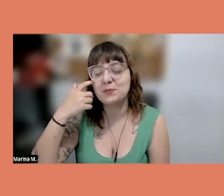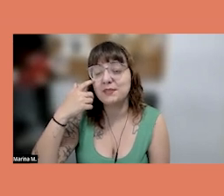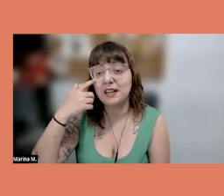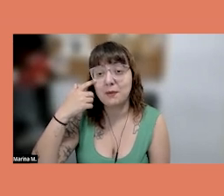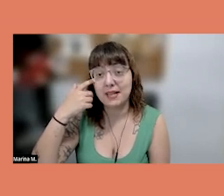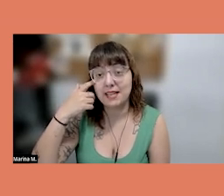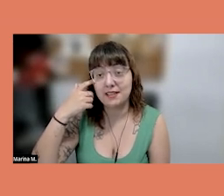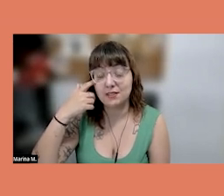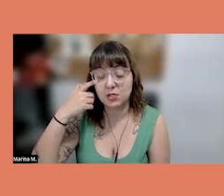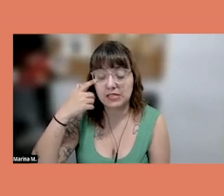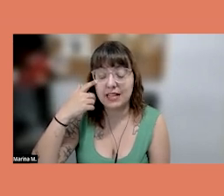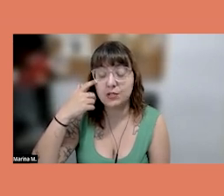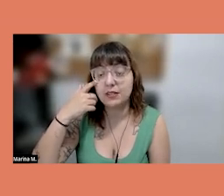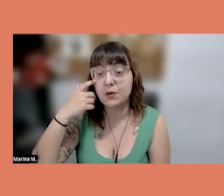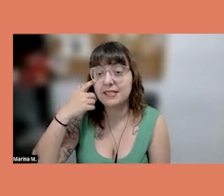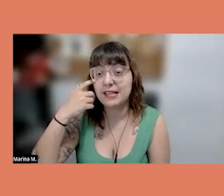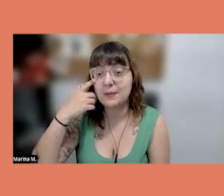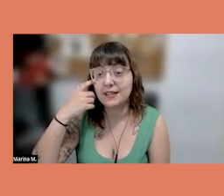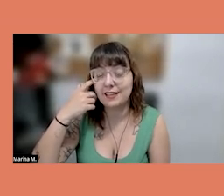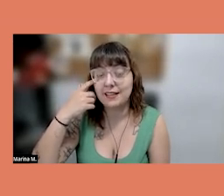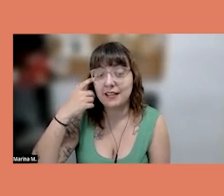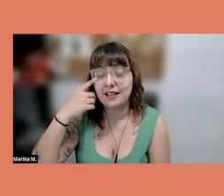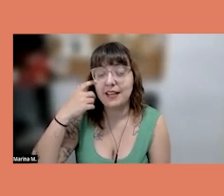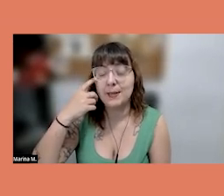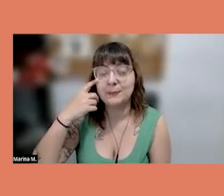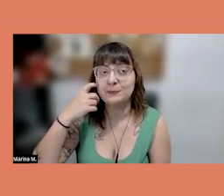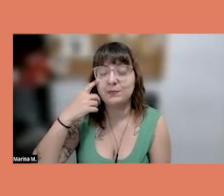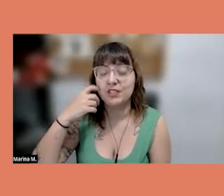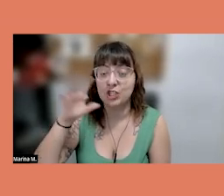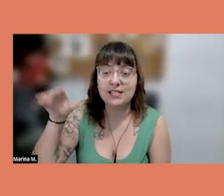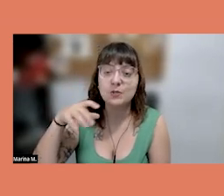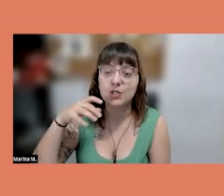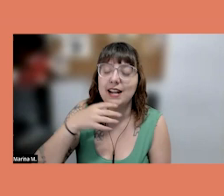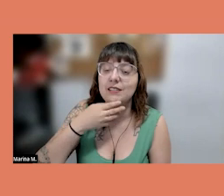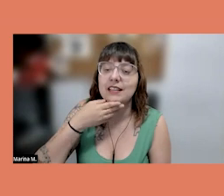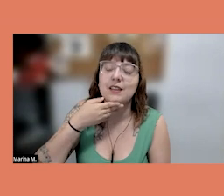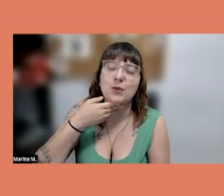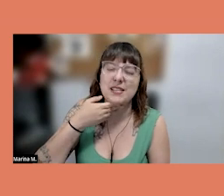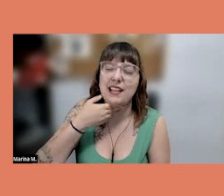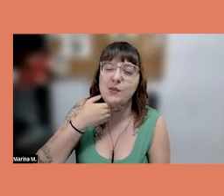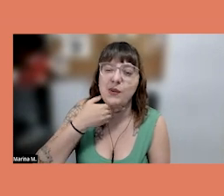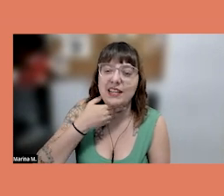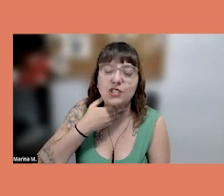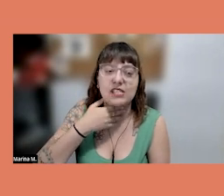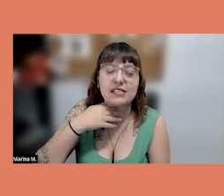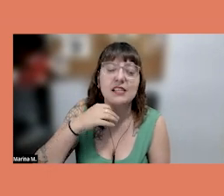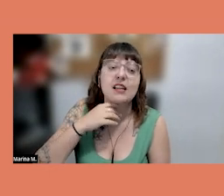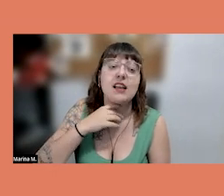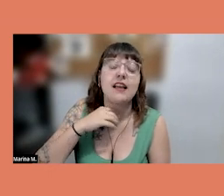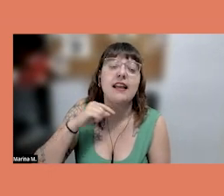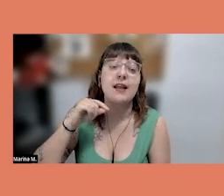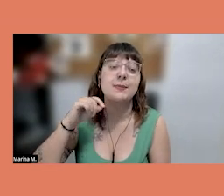no curso para falar uma pequena curiosidade, quando eu comecei a aprender GIS no geral, né, que eu comecei com o